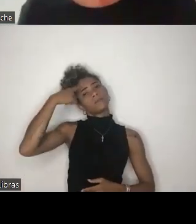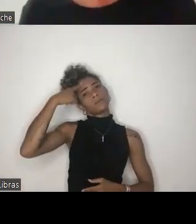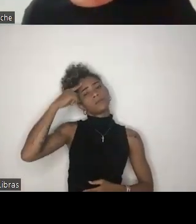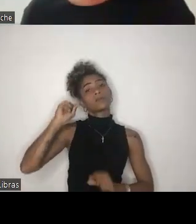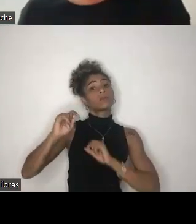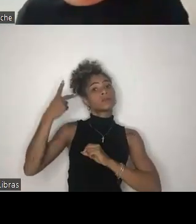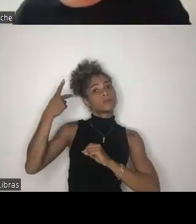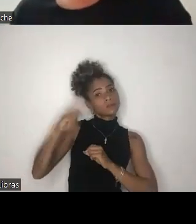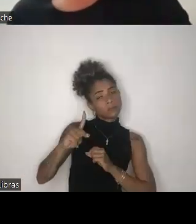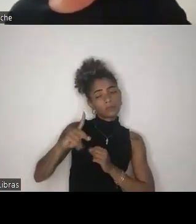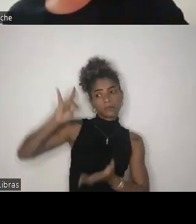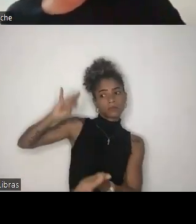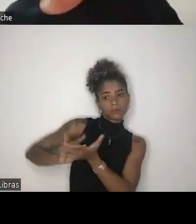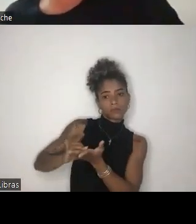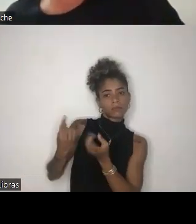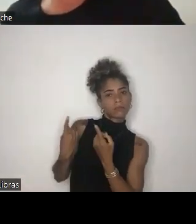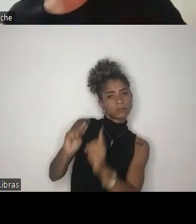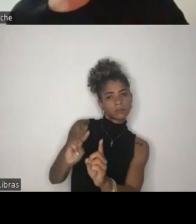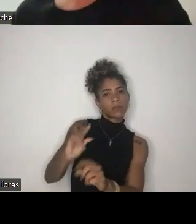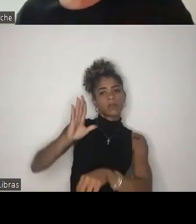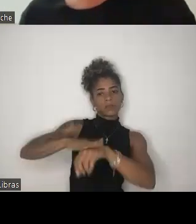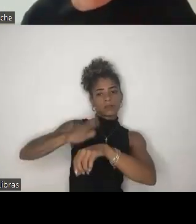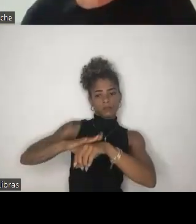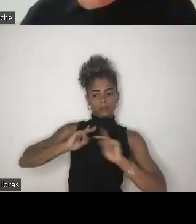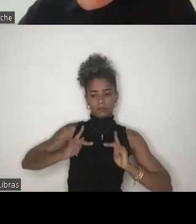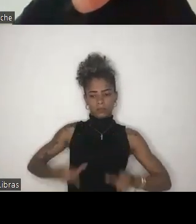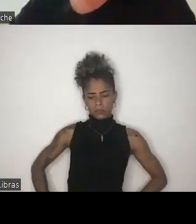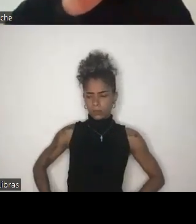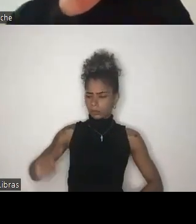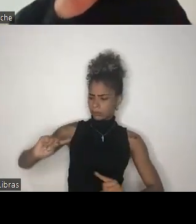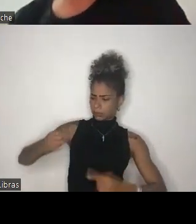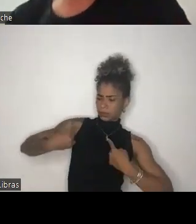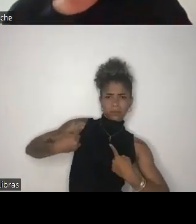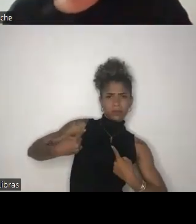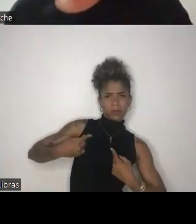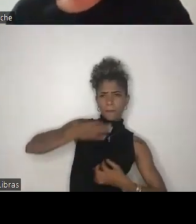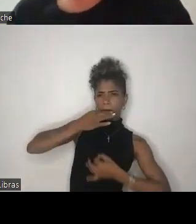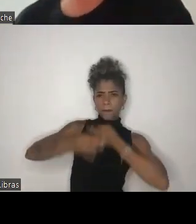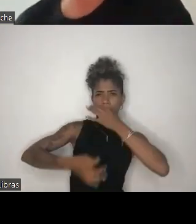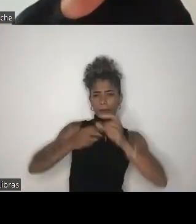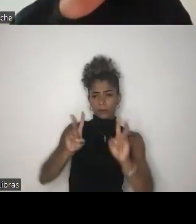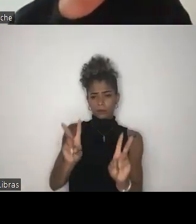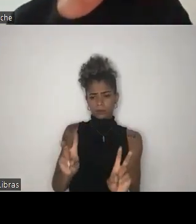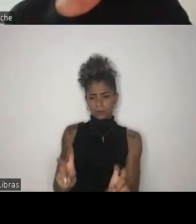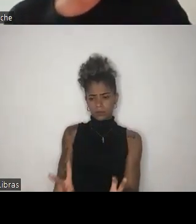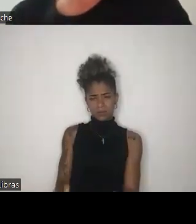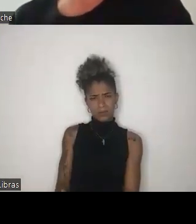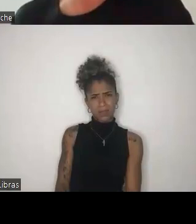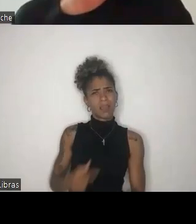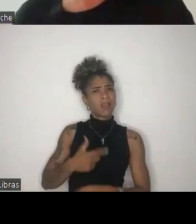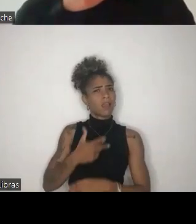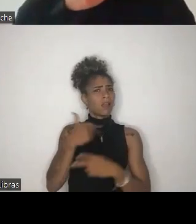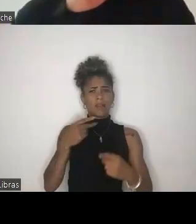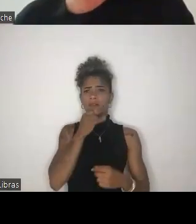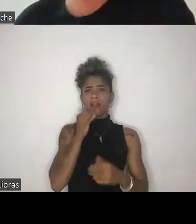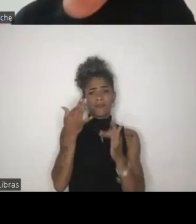ela questiona a nossa natureza física ela são vários temas dentro disso ela tem a nossa nota mesa física